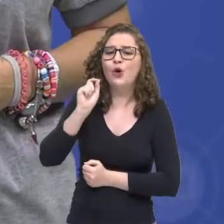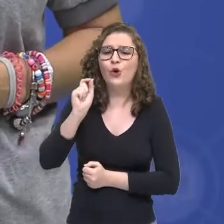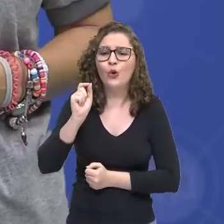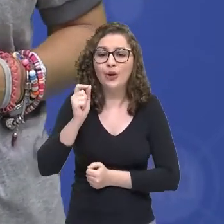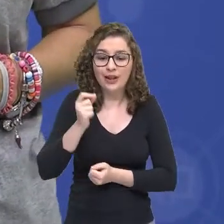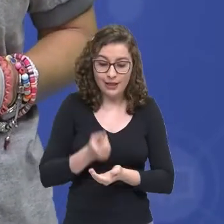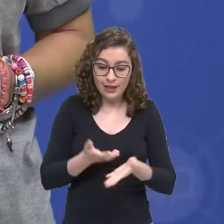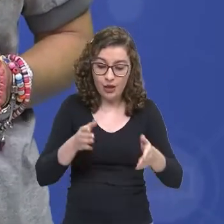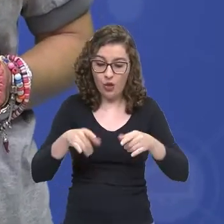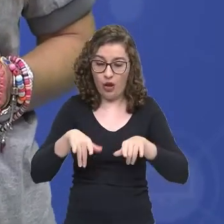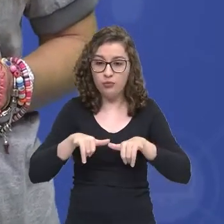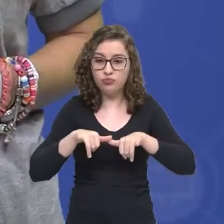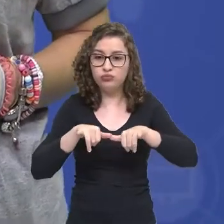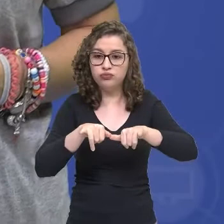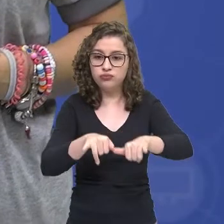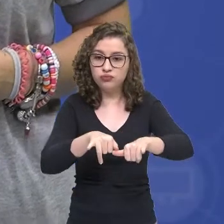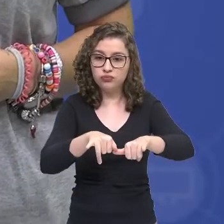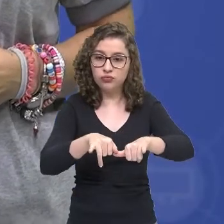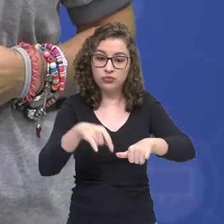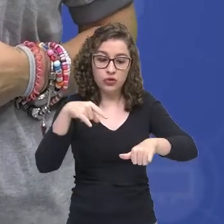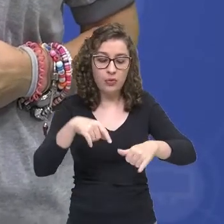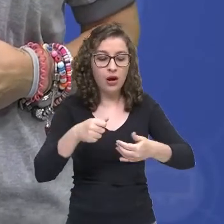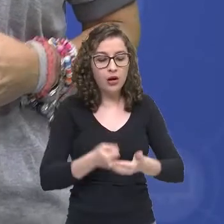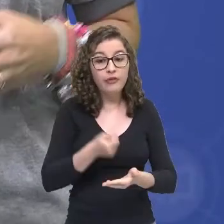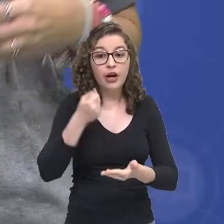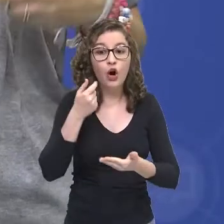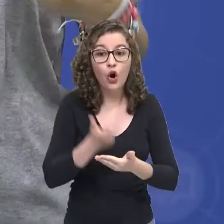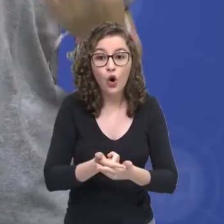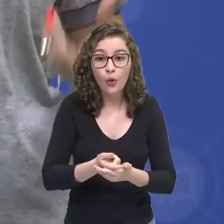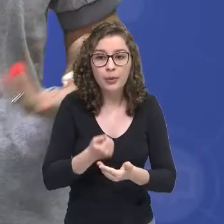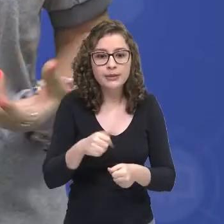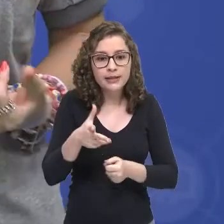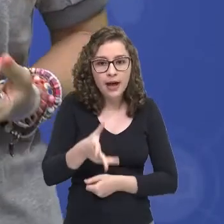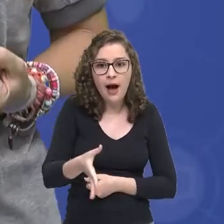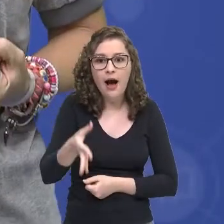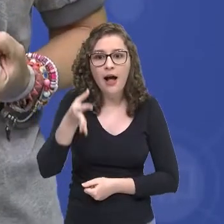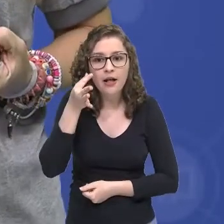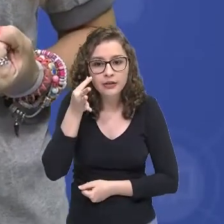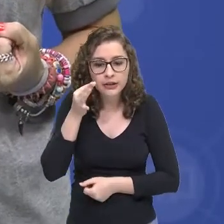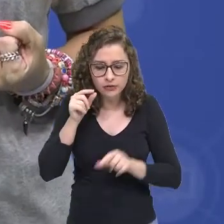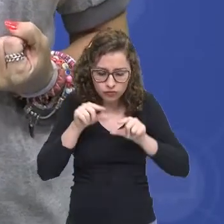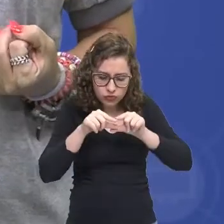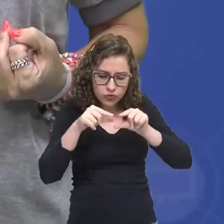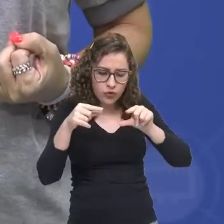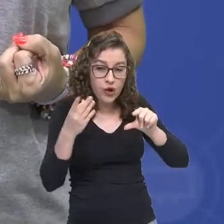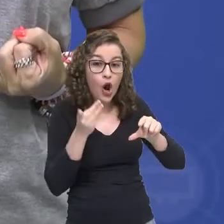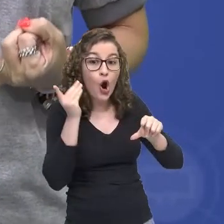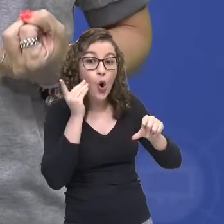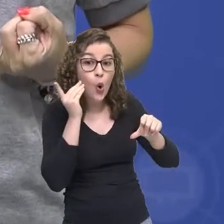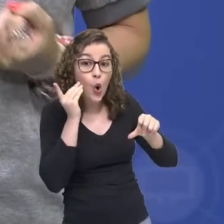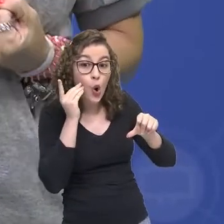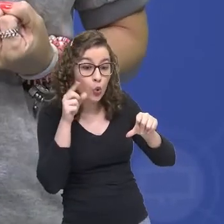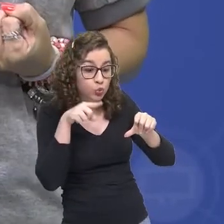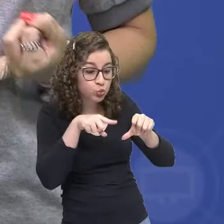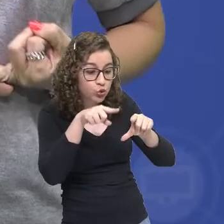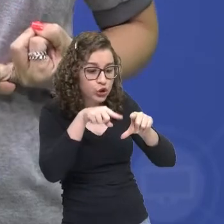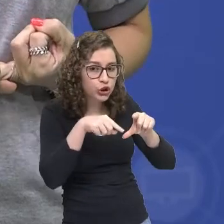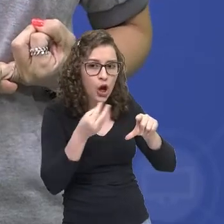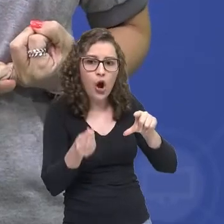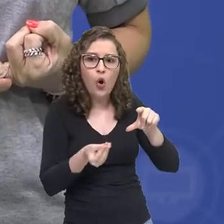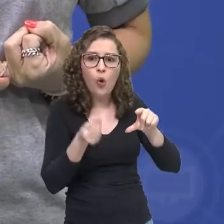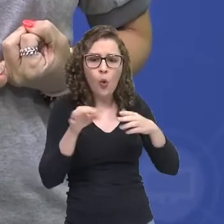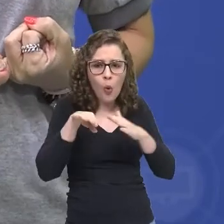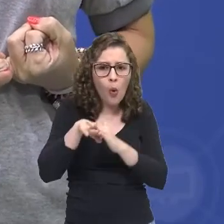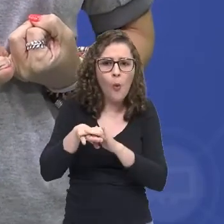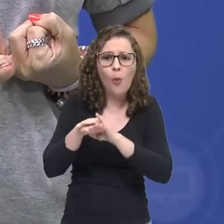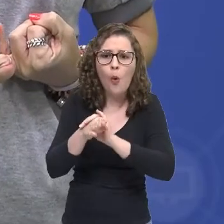momento da compra desse alimento. A gente tem que estar atento à questão de validade, à questão do armazenamento,